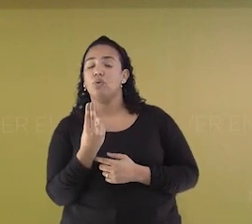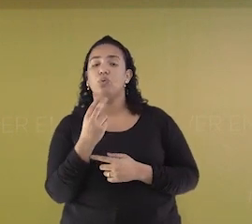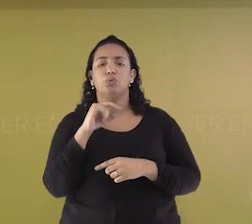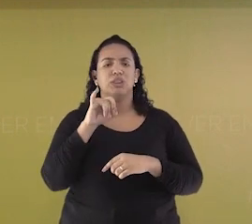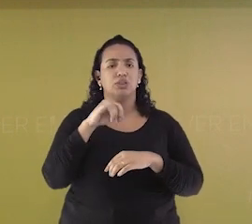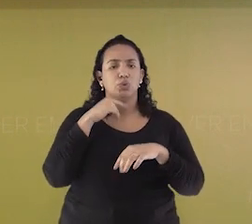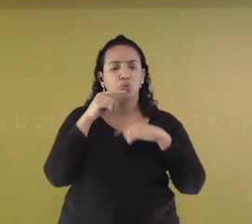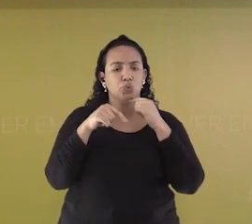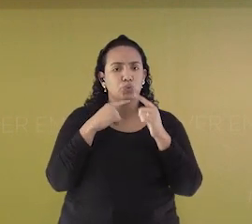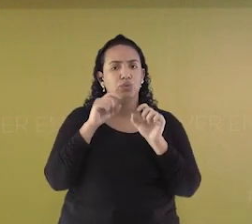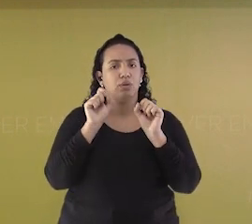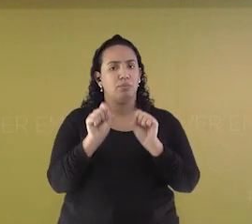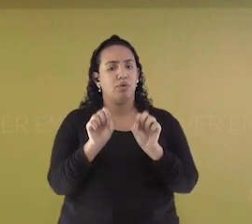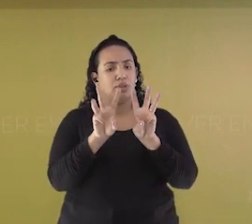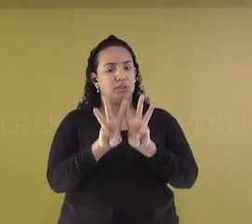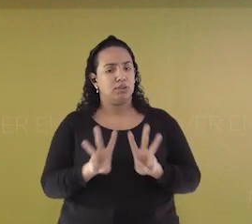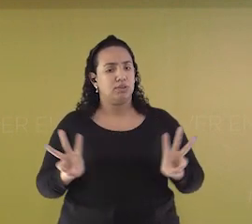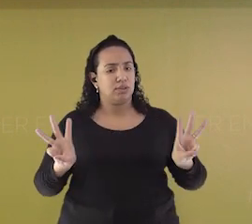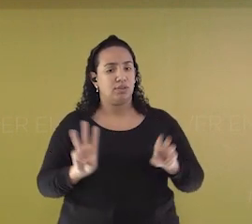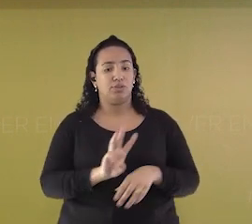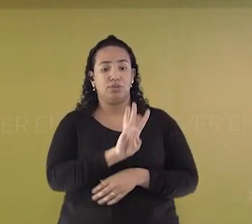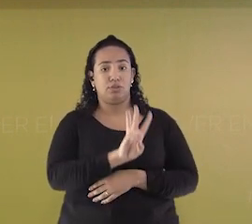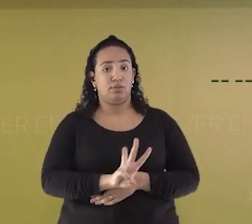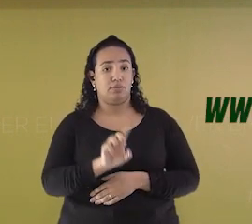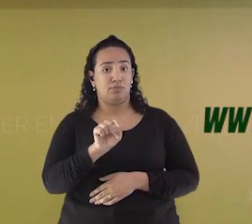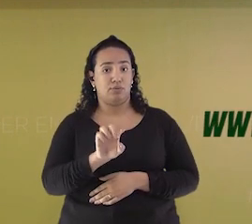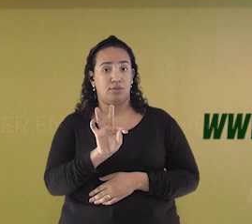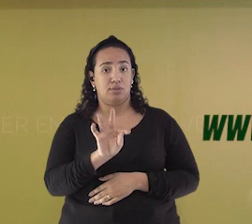sua dúvida em nosso site,